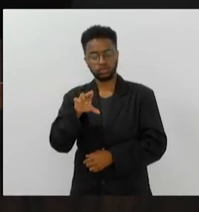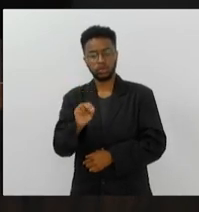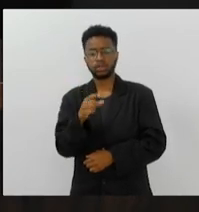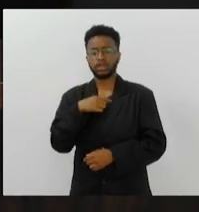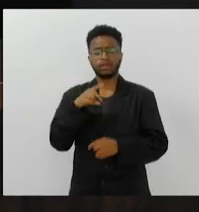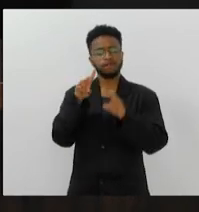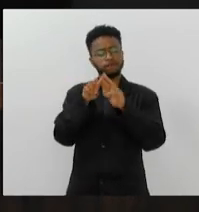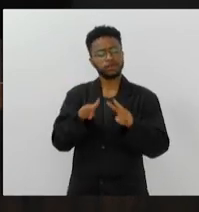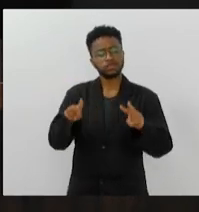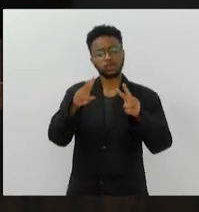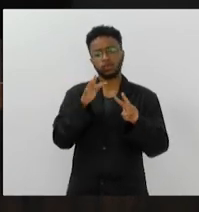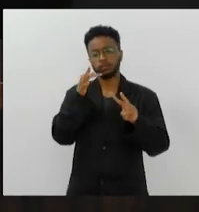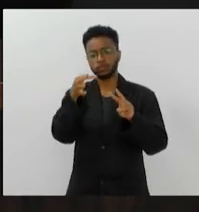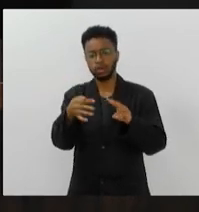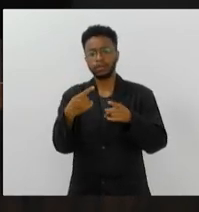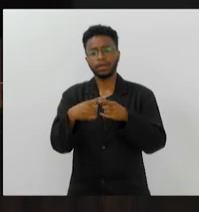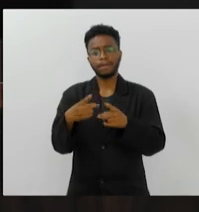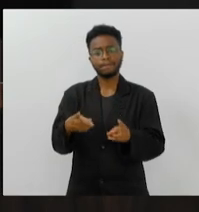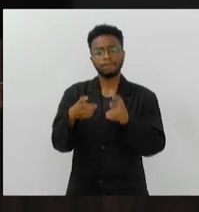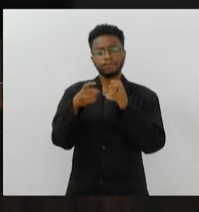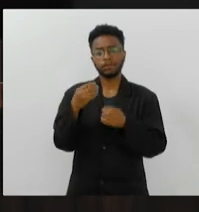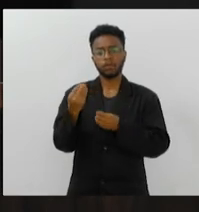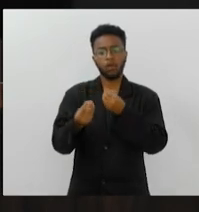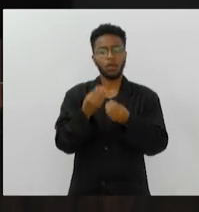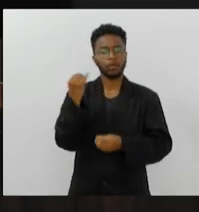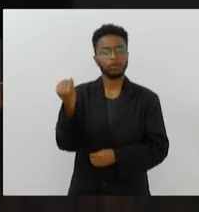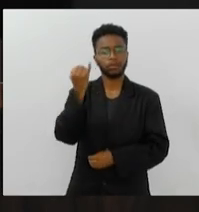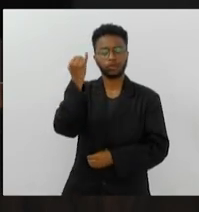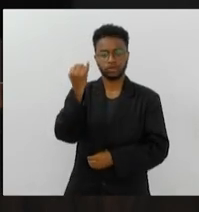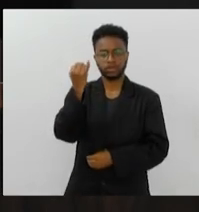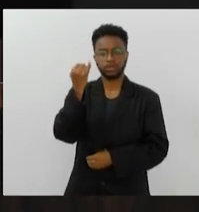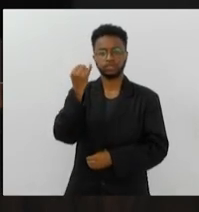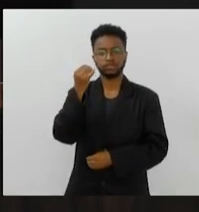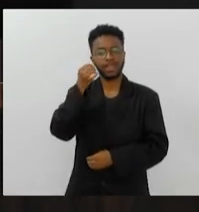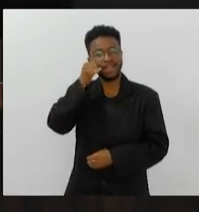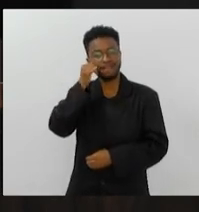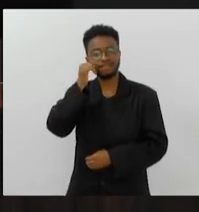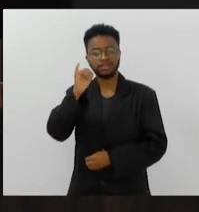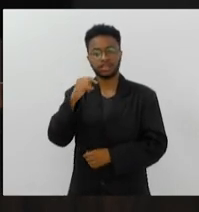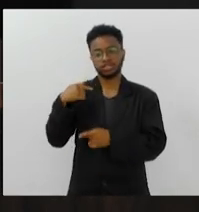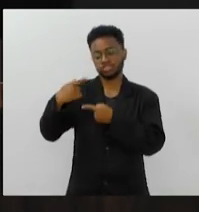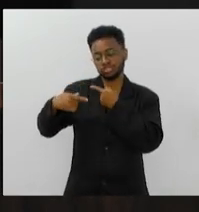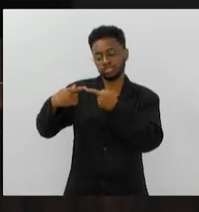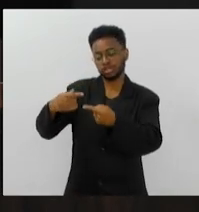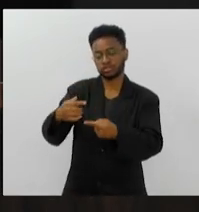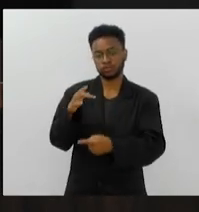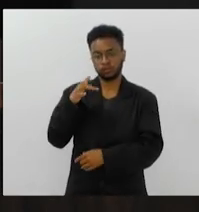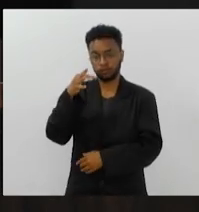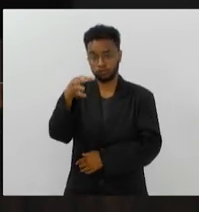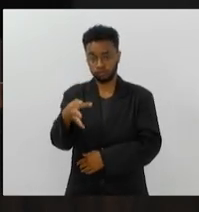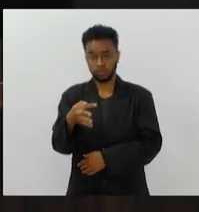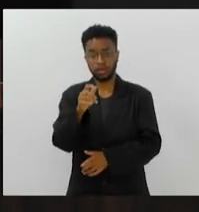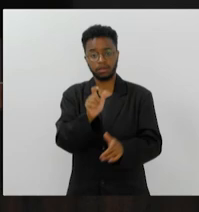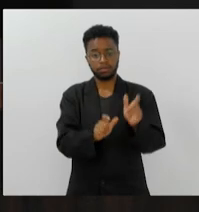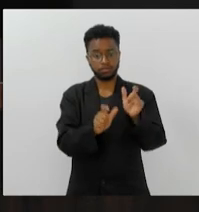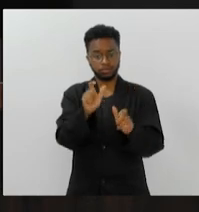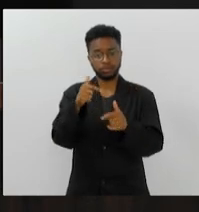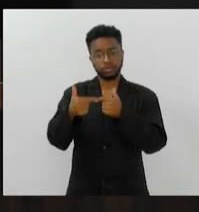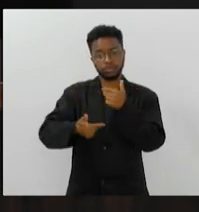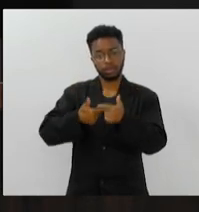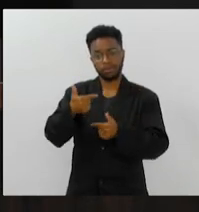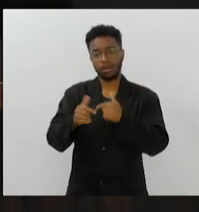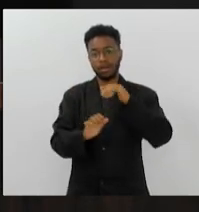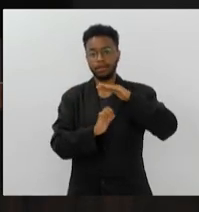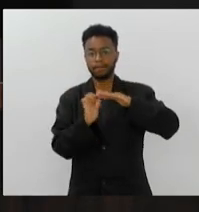Percebeu a importância de antecipar o contato das futuras gerações de pessoas trabalhadoras, empresários,